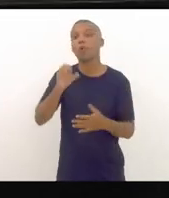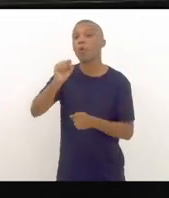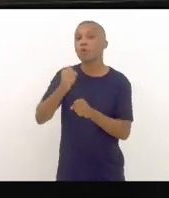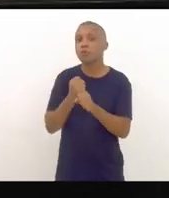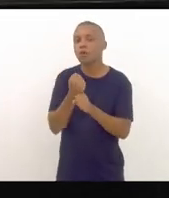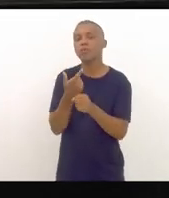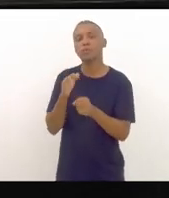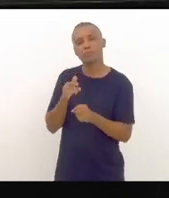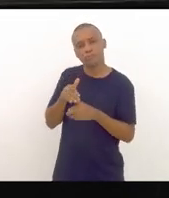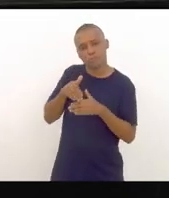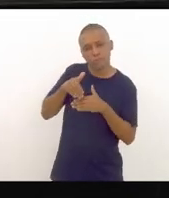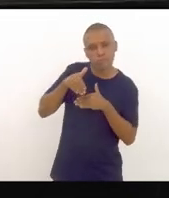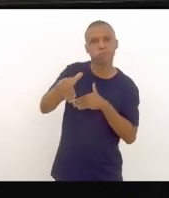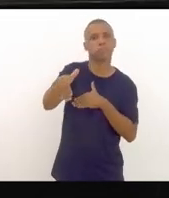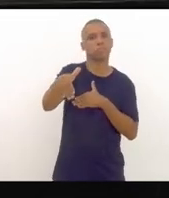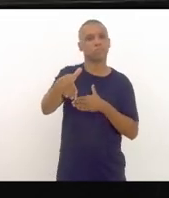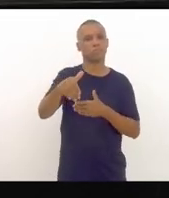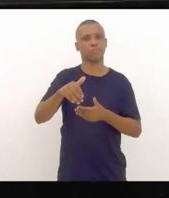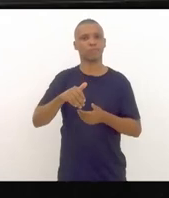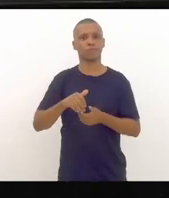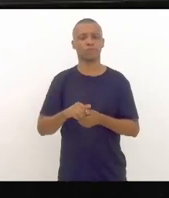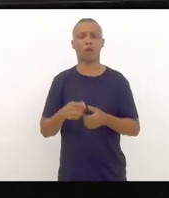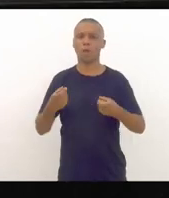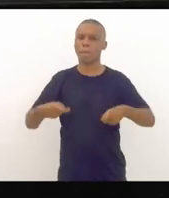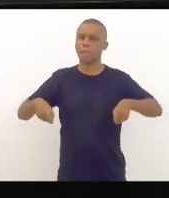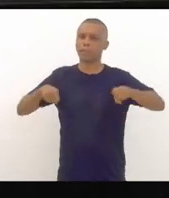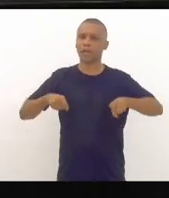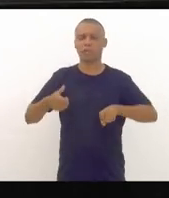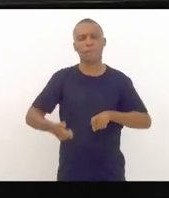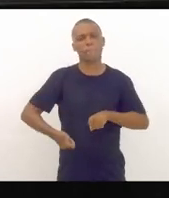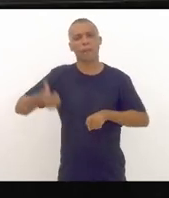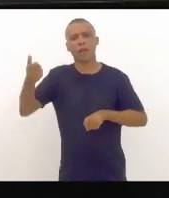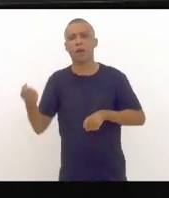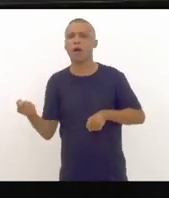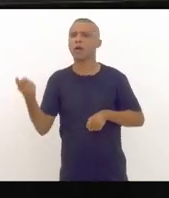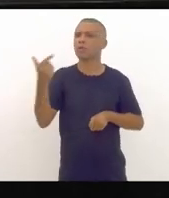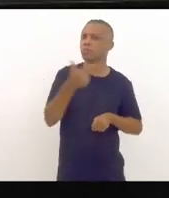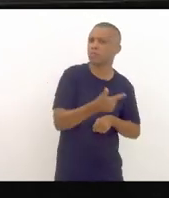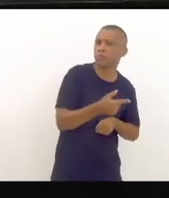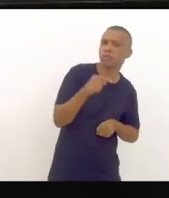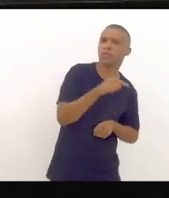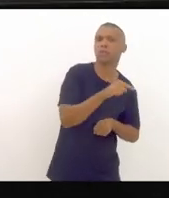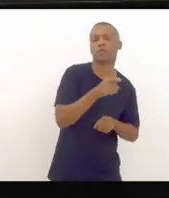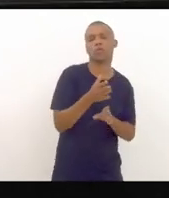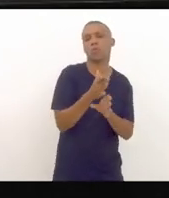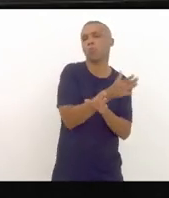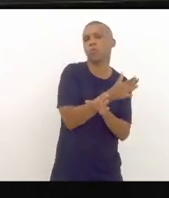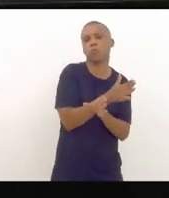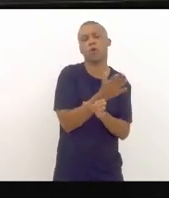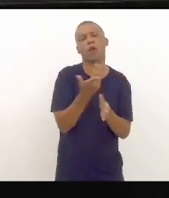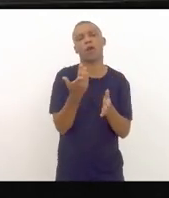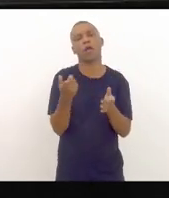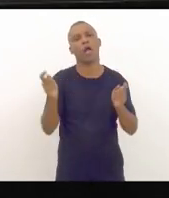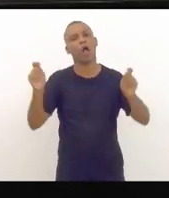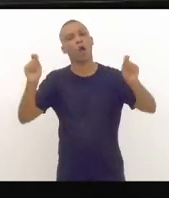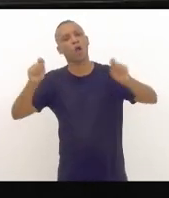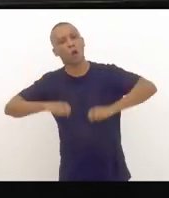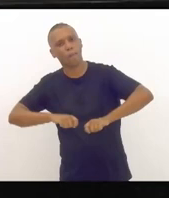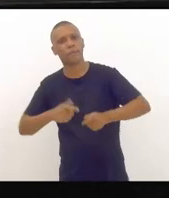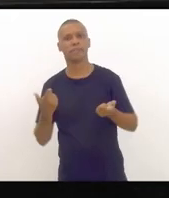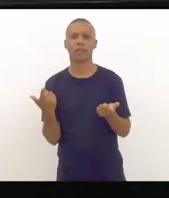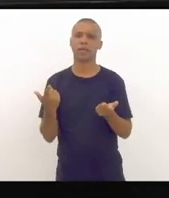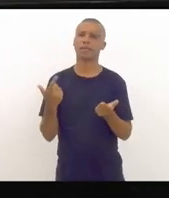anos, um mandato muito melhor, muito mais, inclusive, competente e